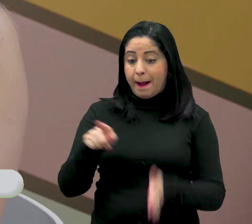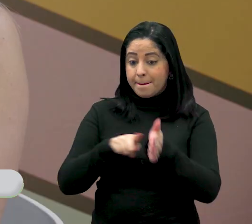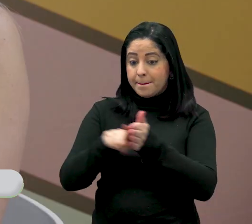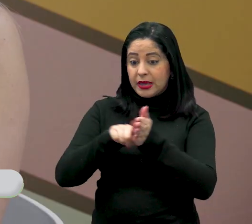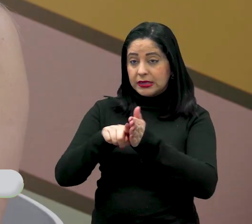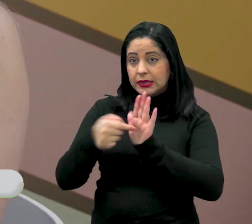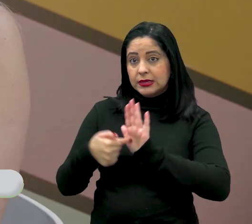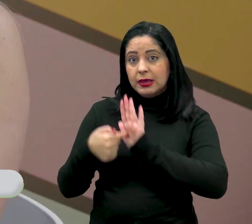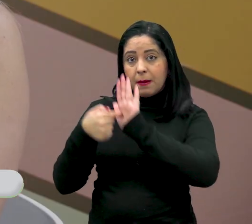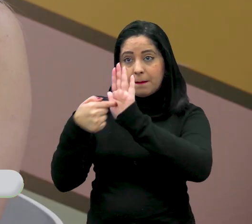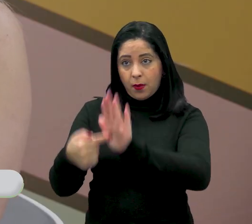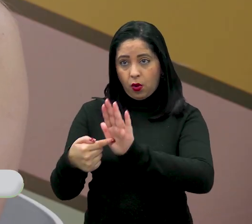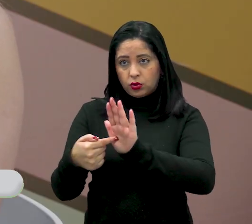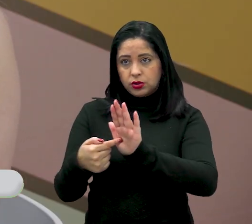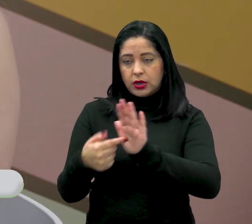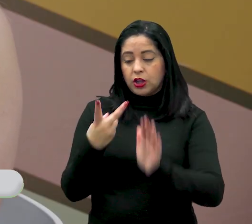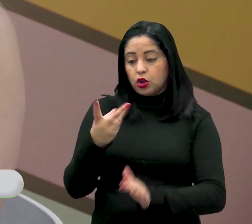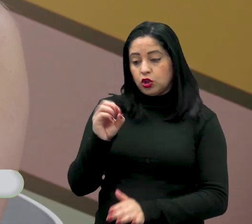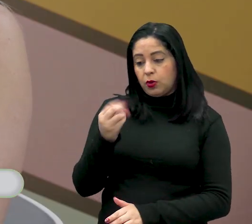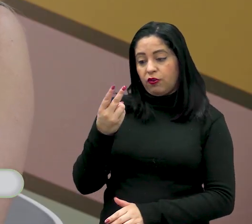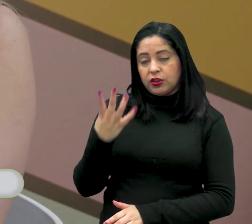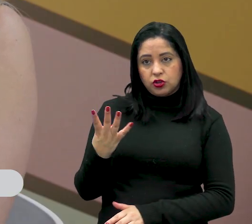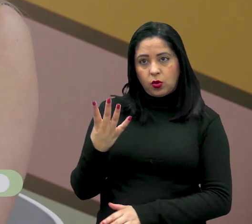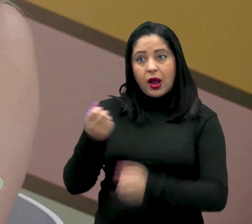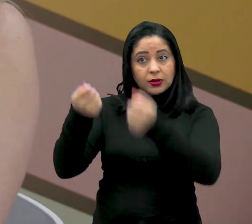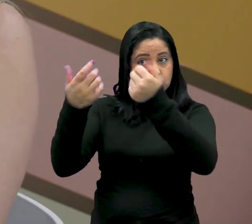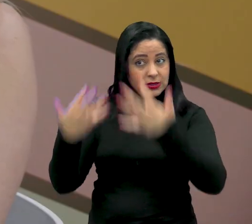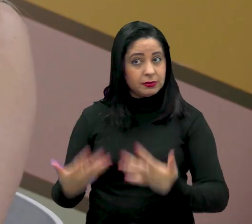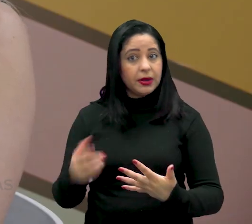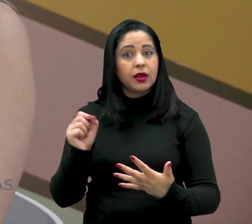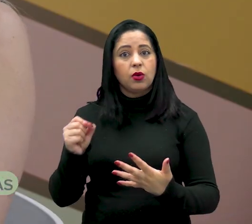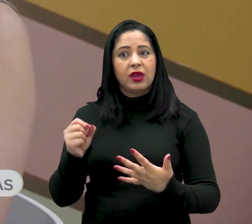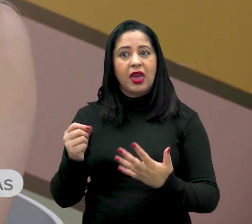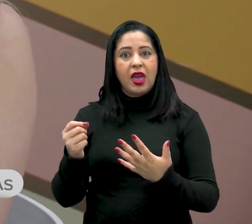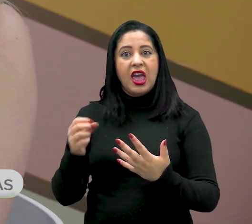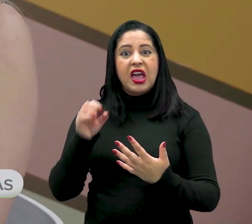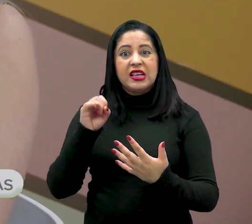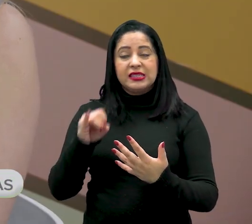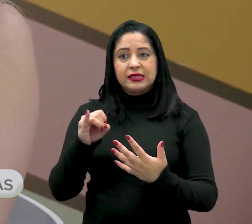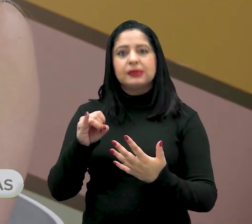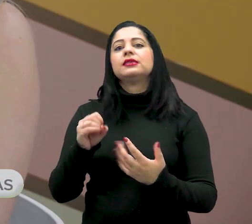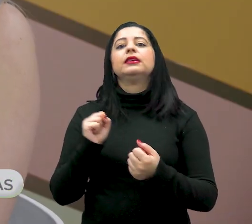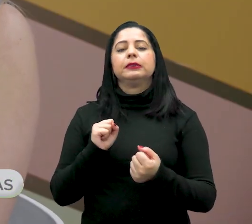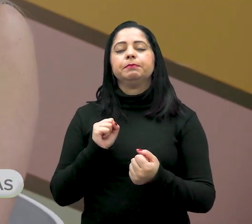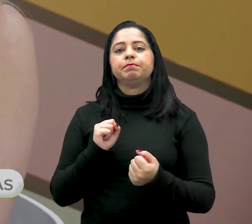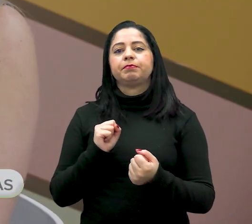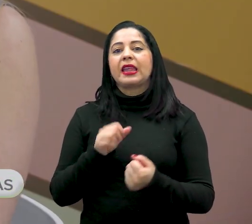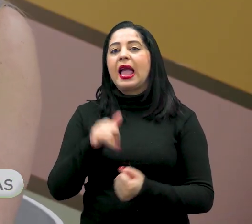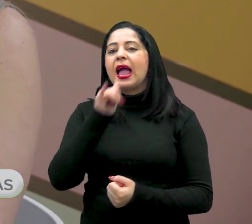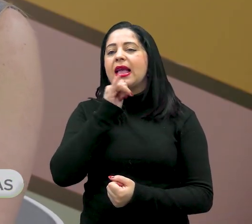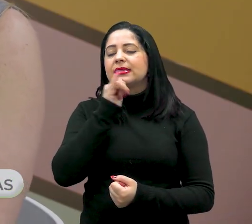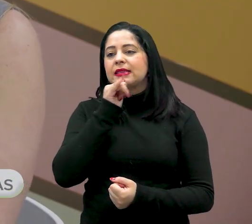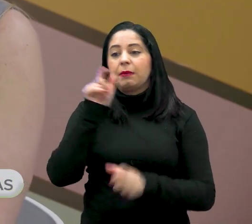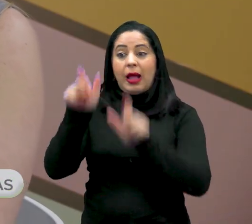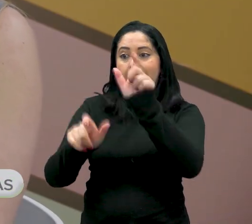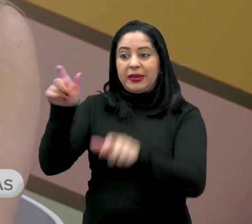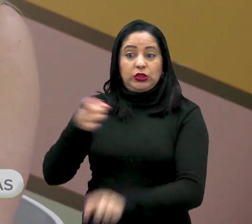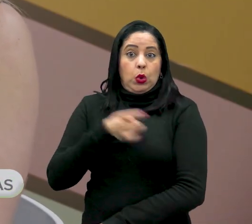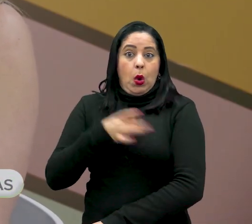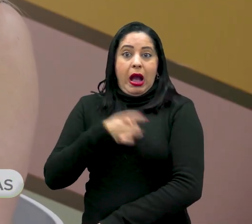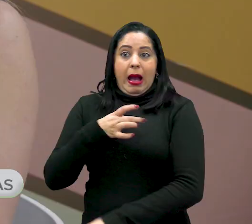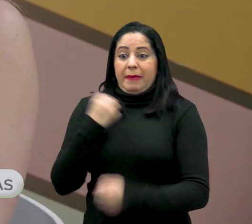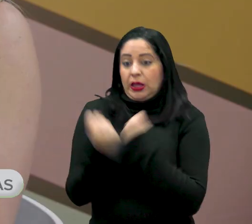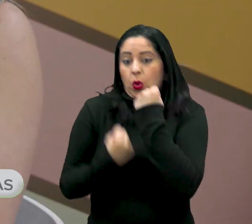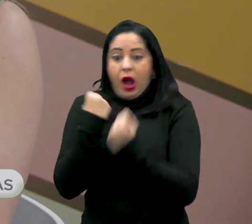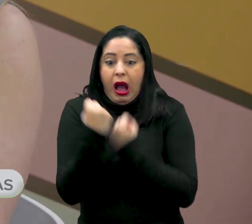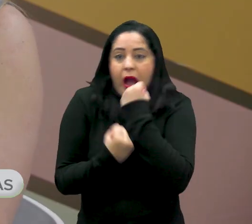estudos hoje mostrando, estudos de 2024, mostrando que atividades que têm impacto, que, por exemplo, muitas pessoas têm